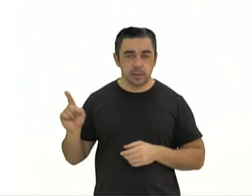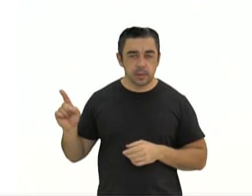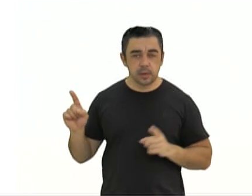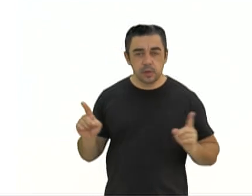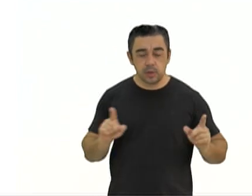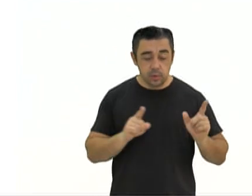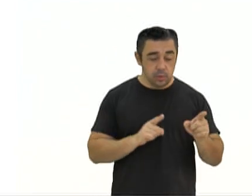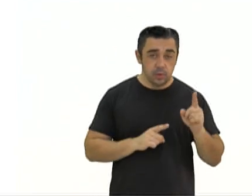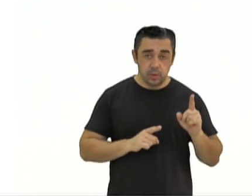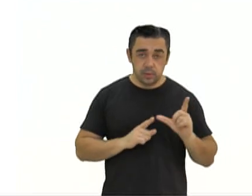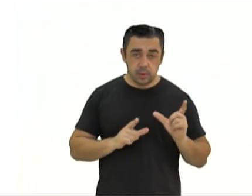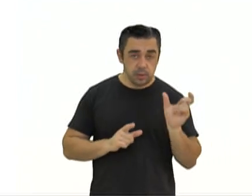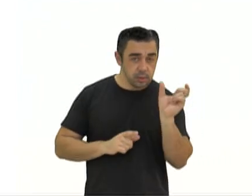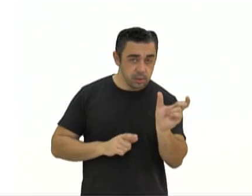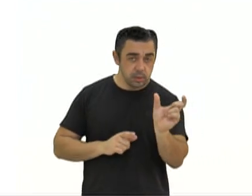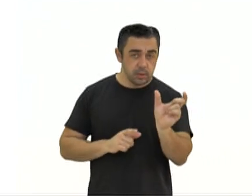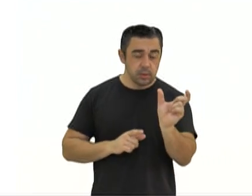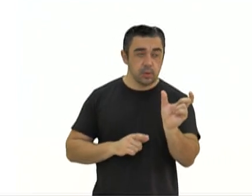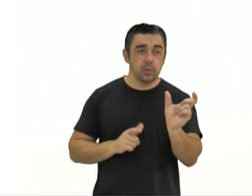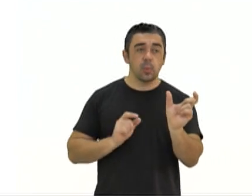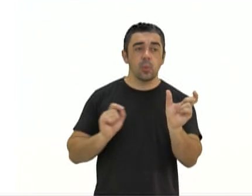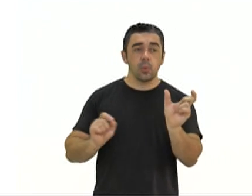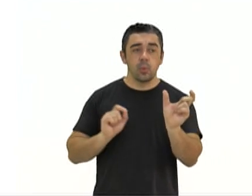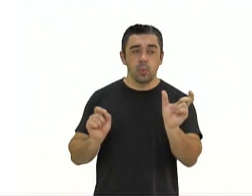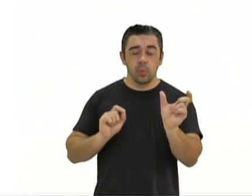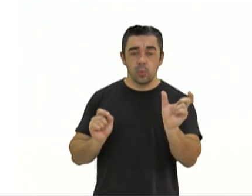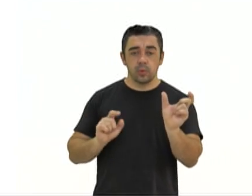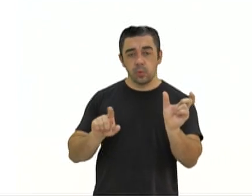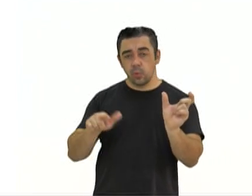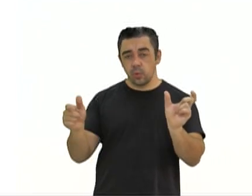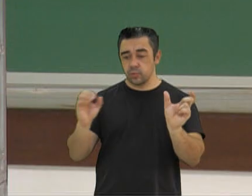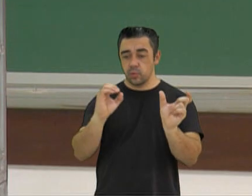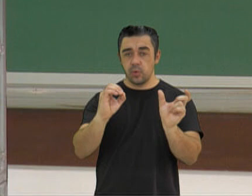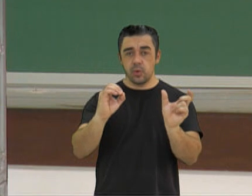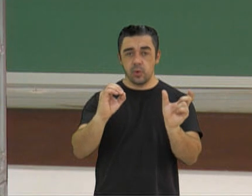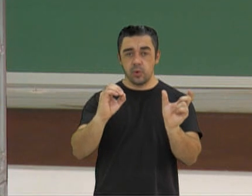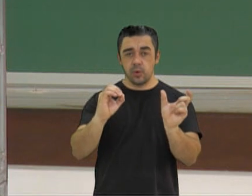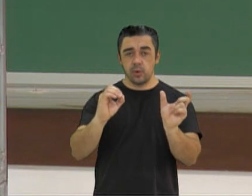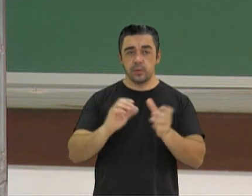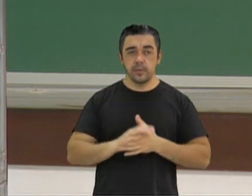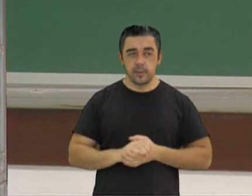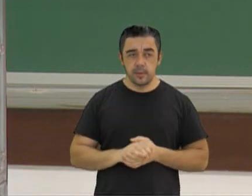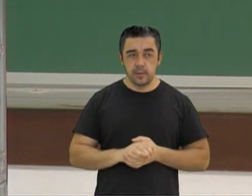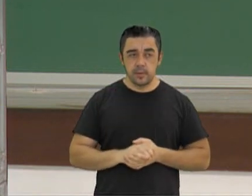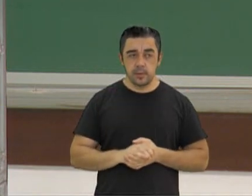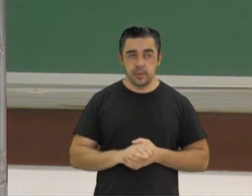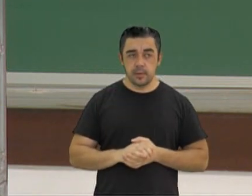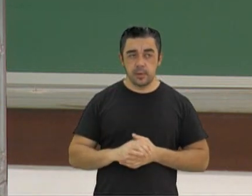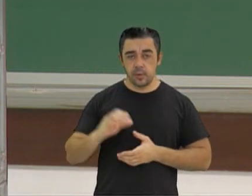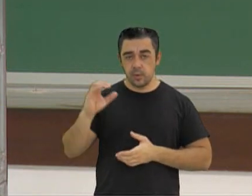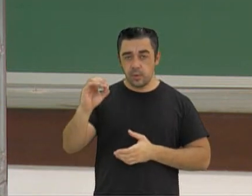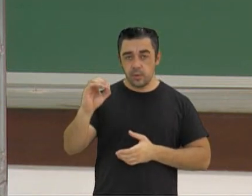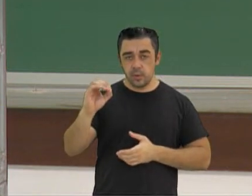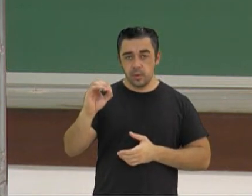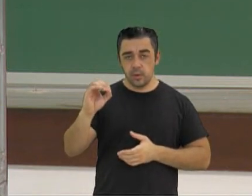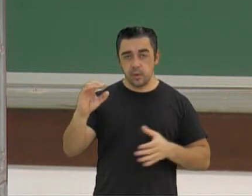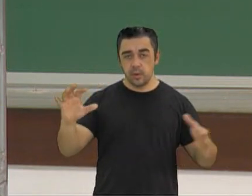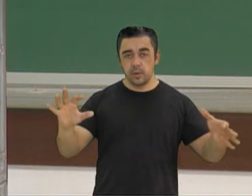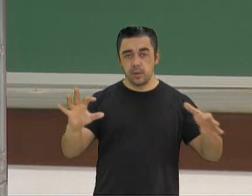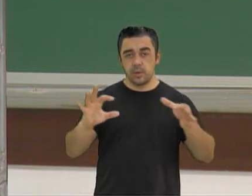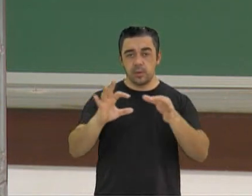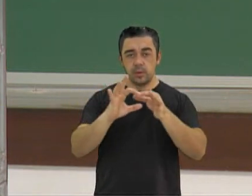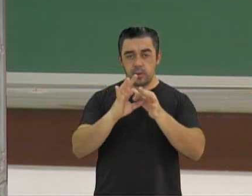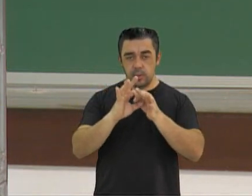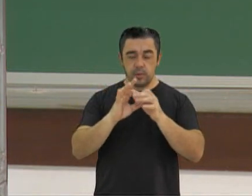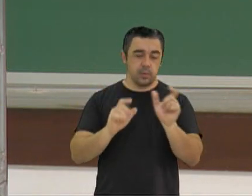lado direito, pessoal, sobrou ali um oxigênio, correto? Esse oxigênio que sobrou do lado direito vai